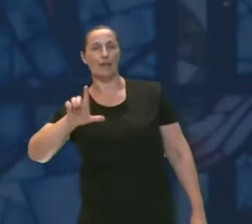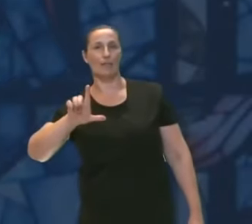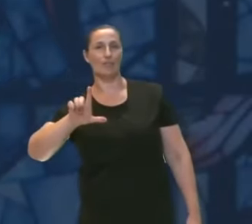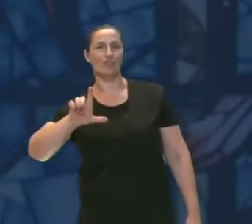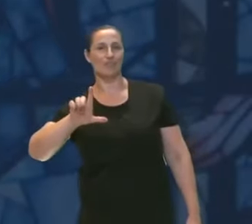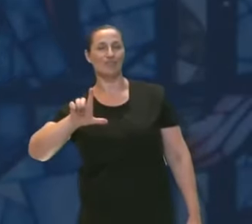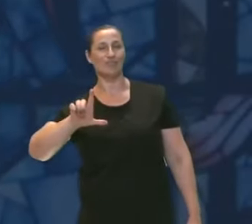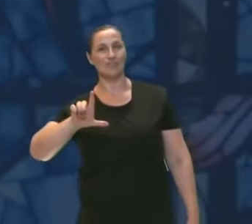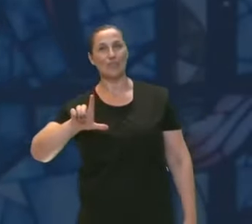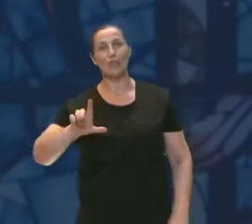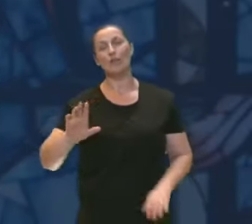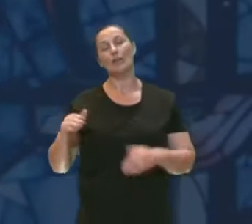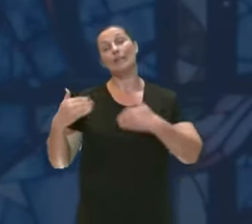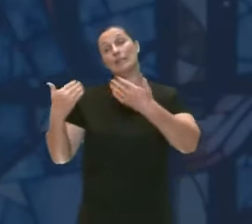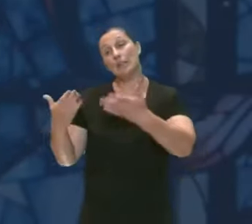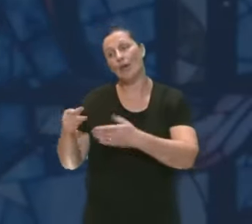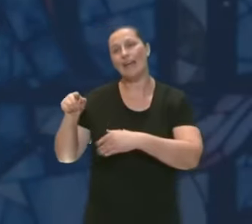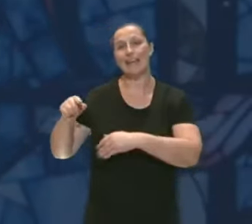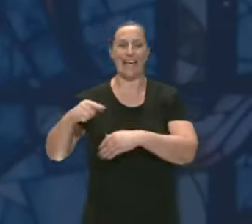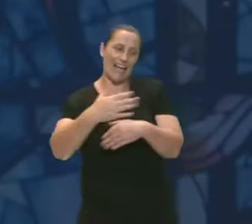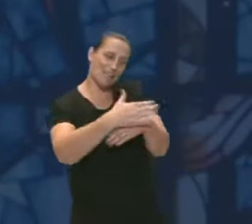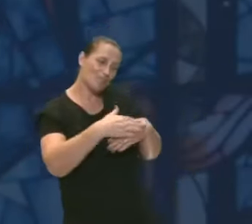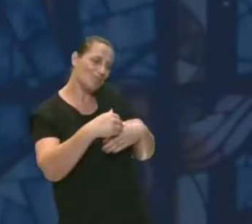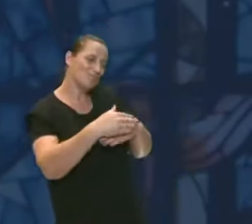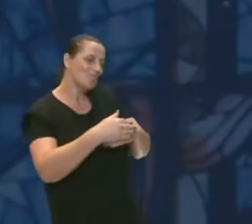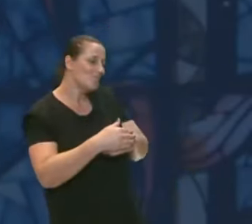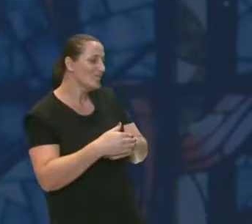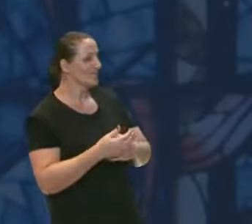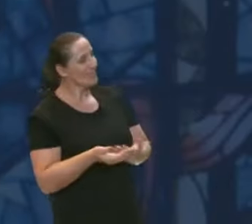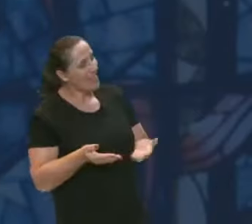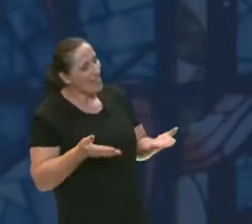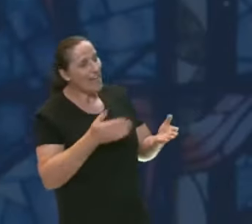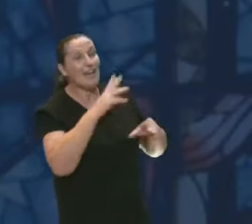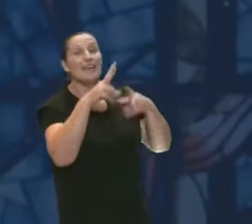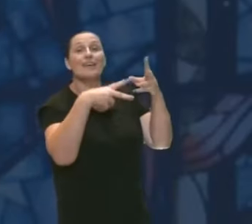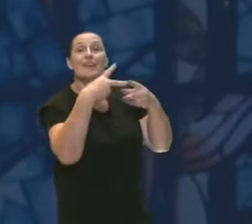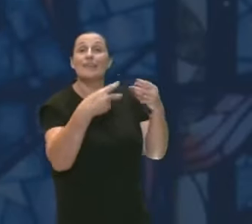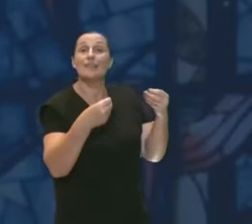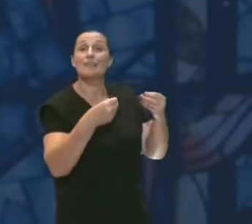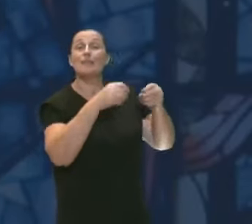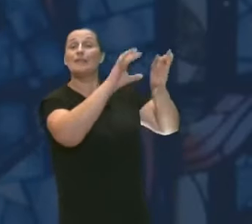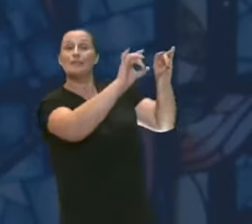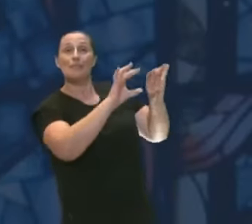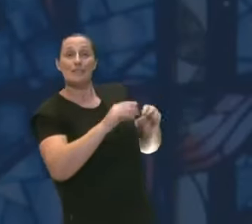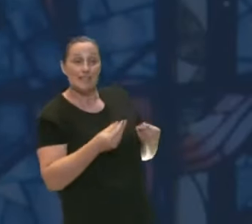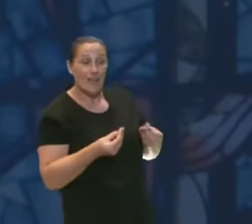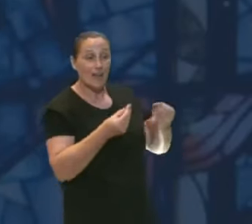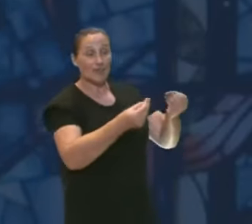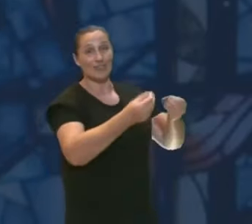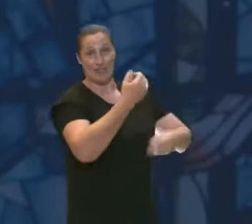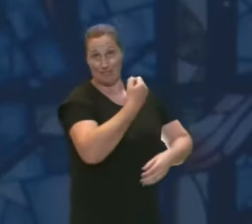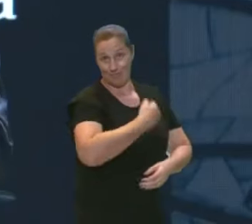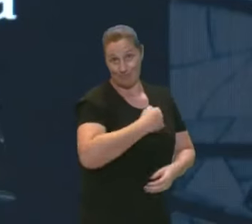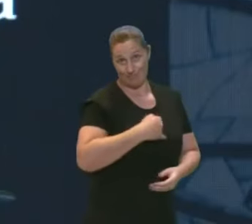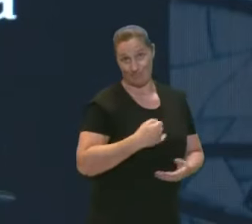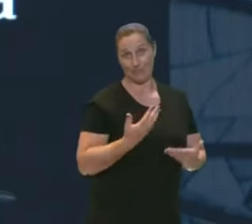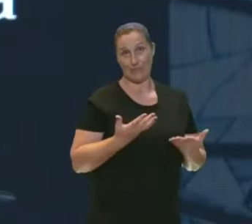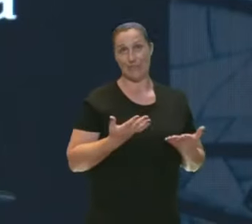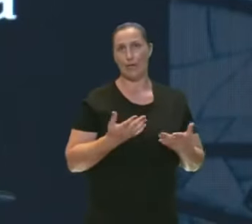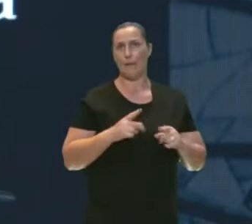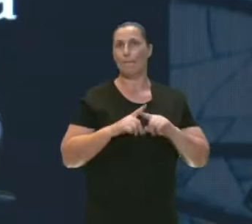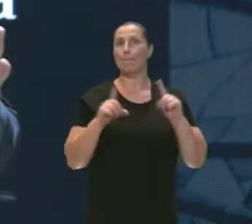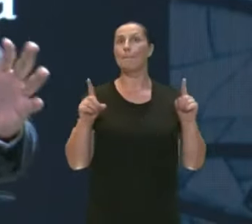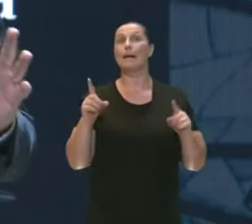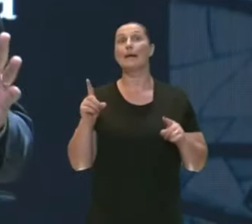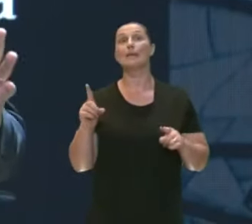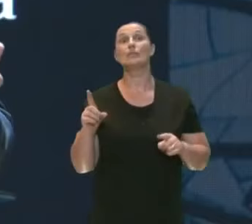E por isso foi mimado, recebeu atenção especial, presentes especiais. O que acontece é que isso desperta naqueles